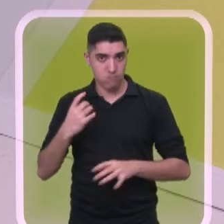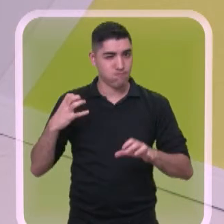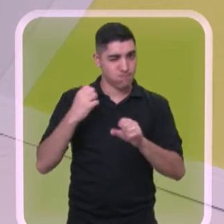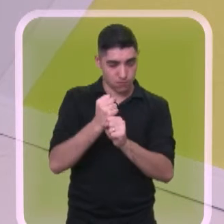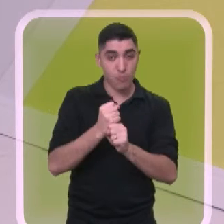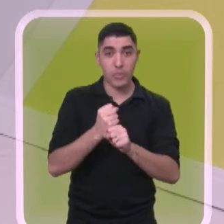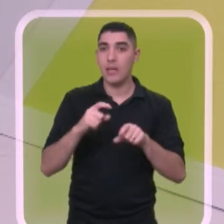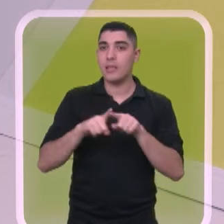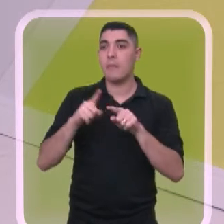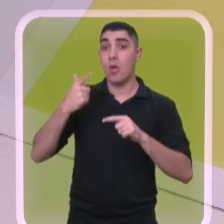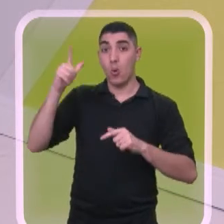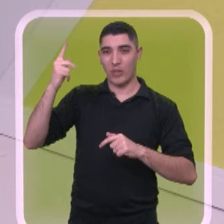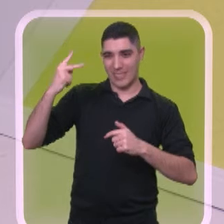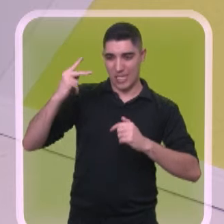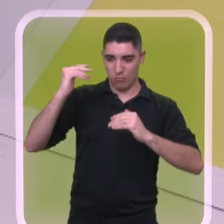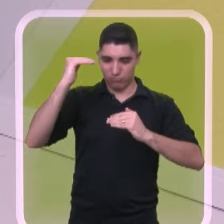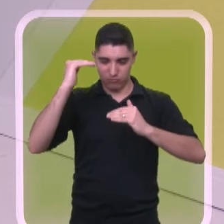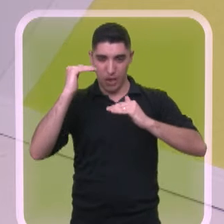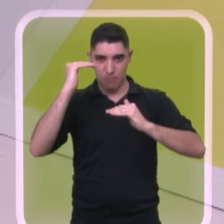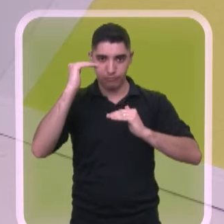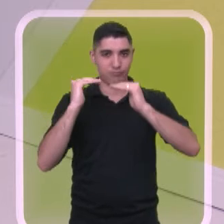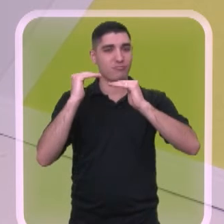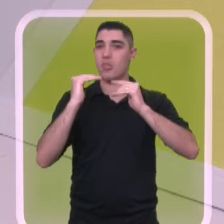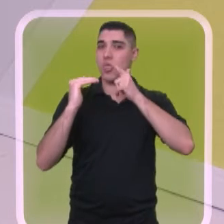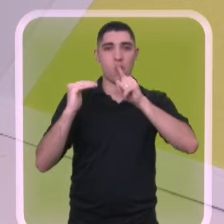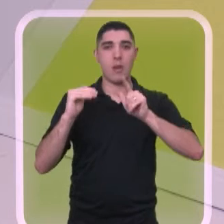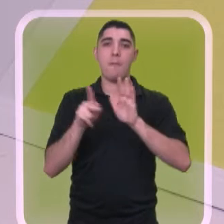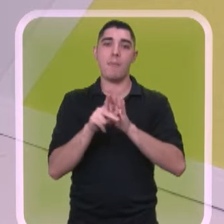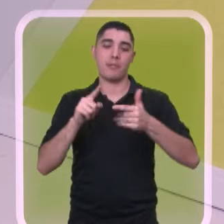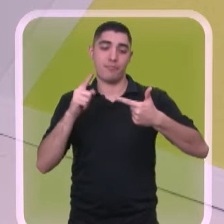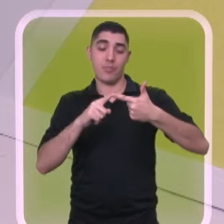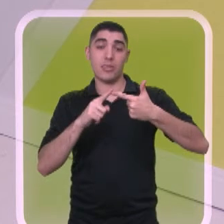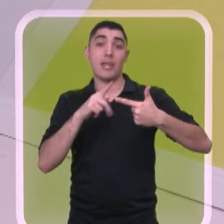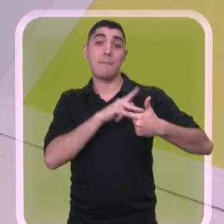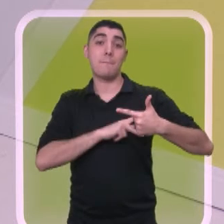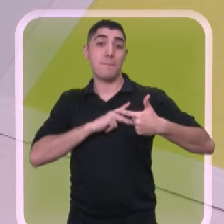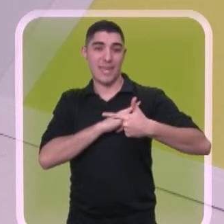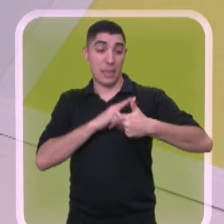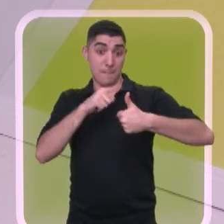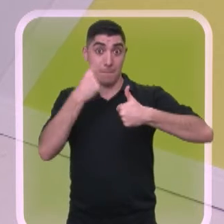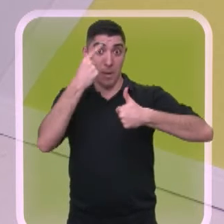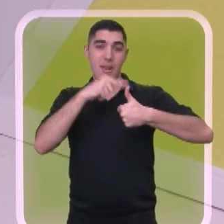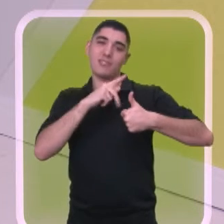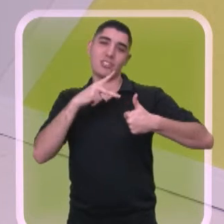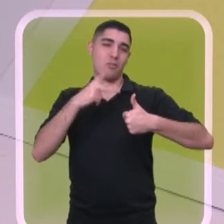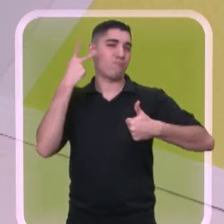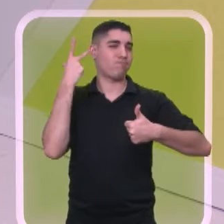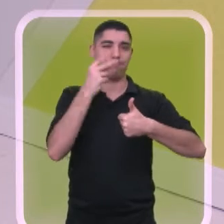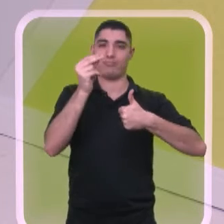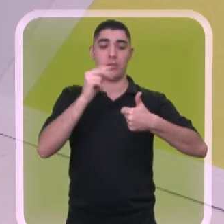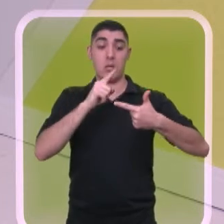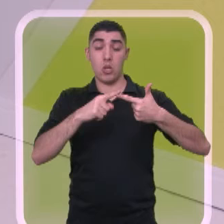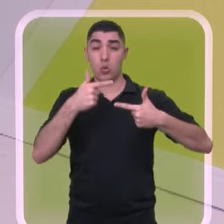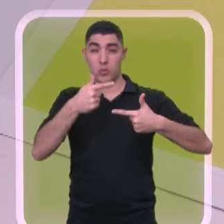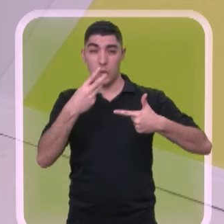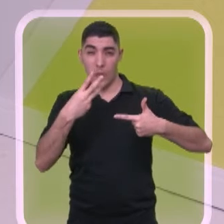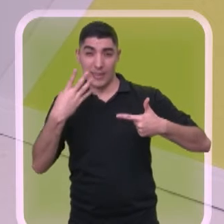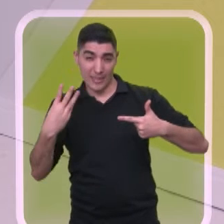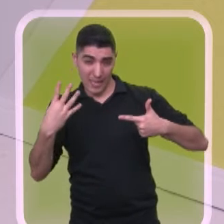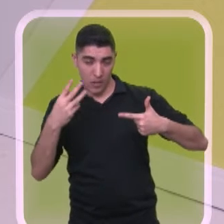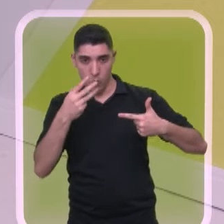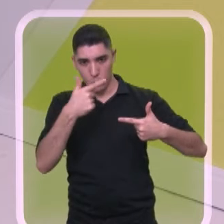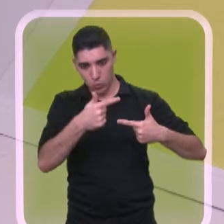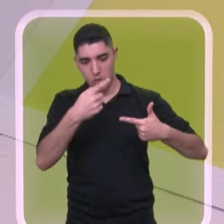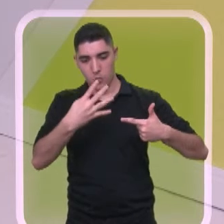não pode mais ser alcançado pela segunda colocada, a cidade de Pindamonhangaba, que soma 243. Mesmo ainda